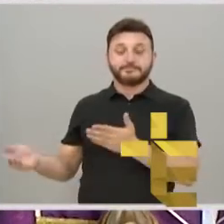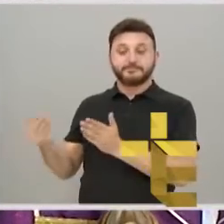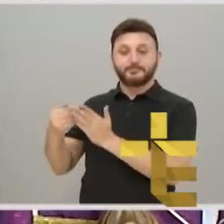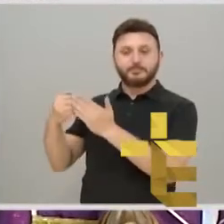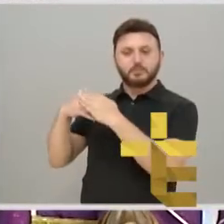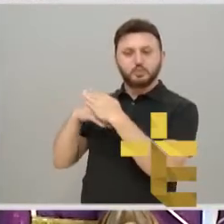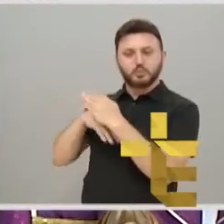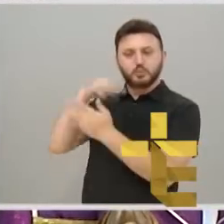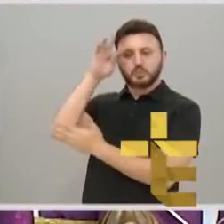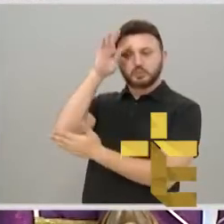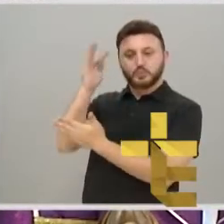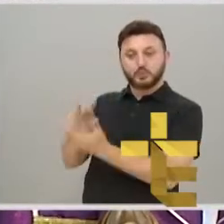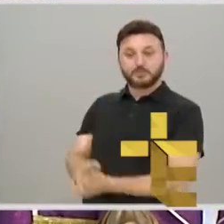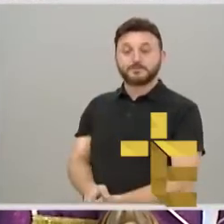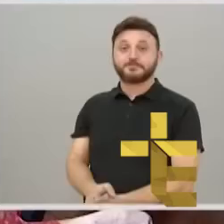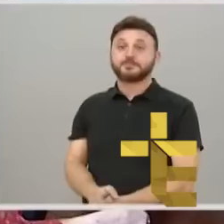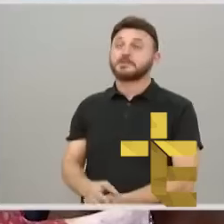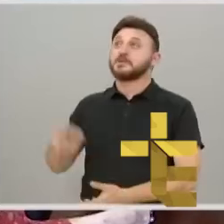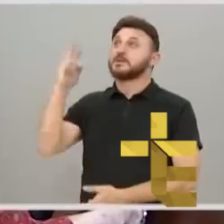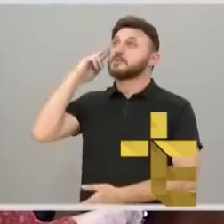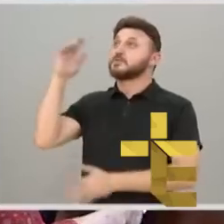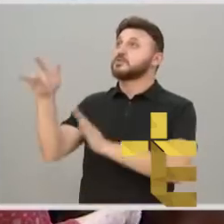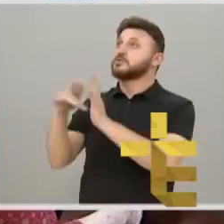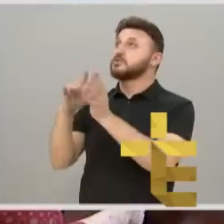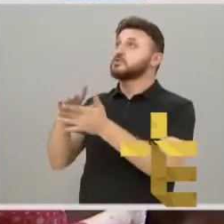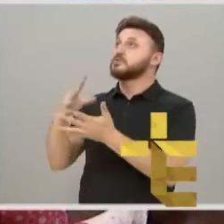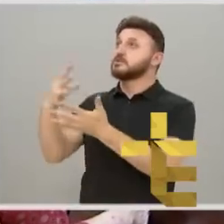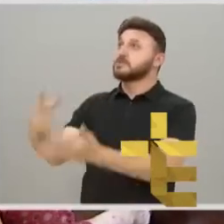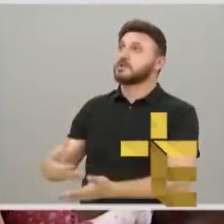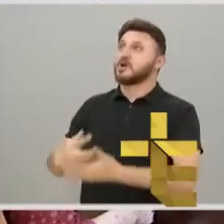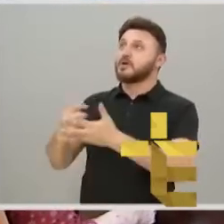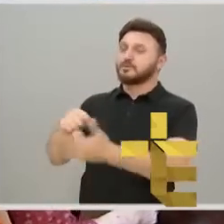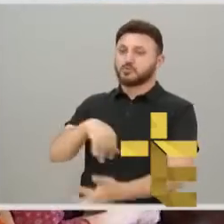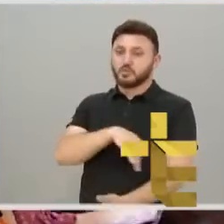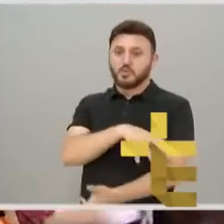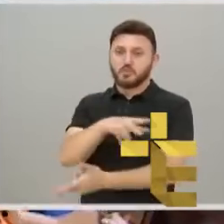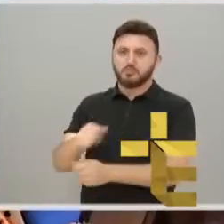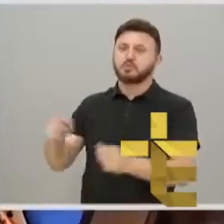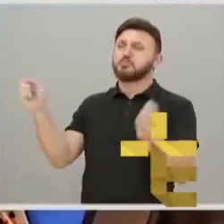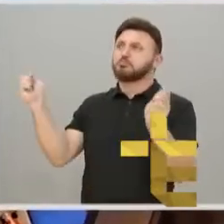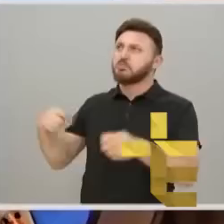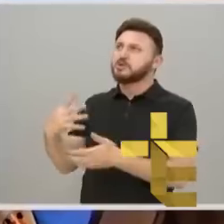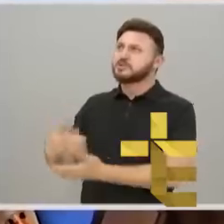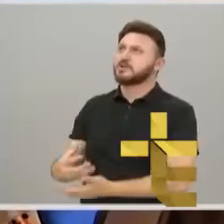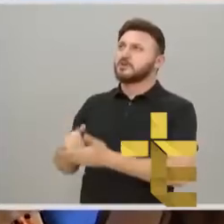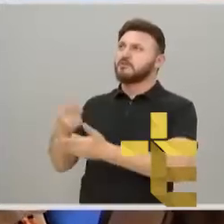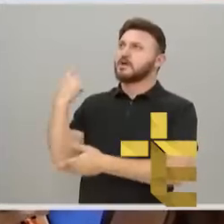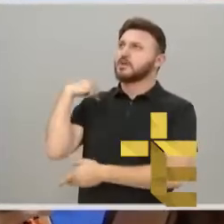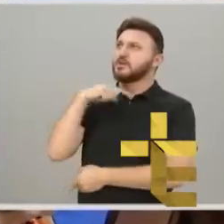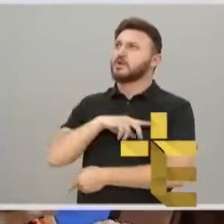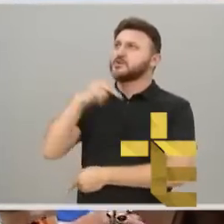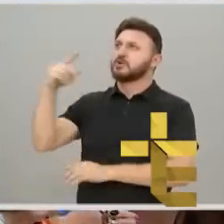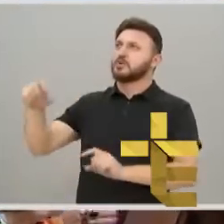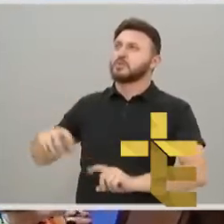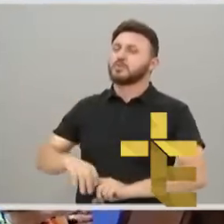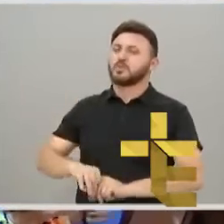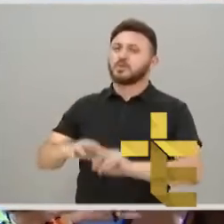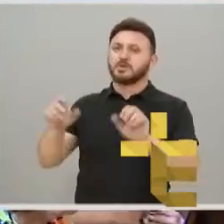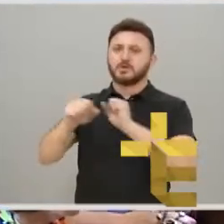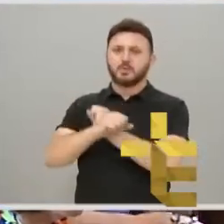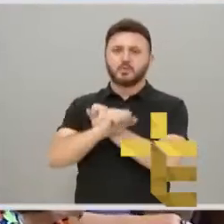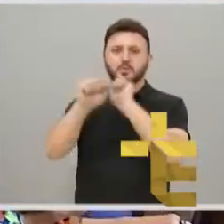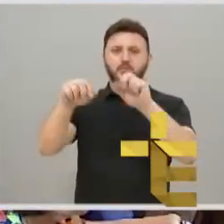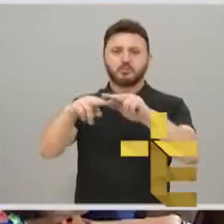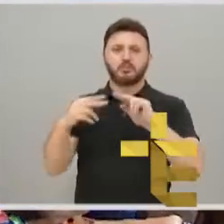Eis o mistério da fé. Salvador do mundo, salvai-nos. Vós que nos libertastes pela cruz